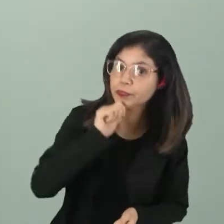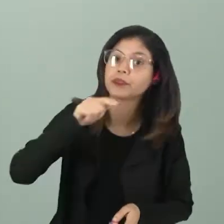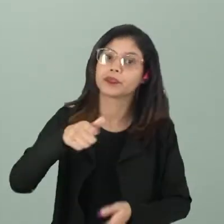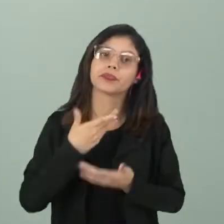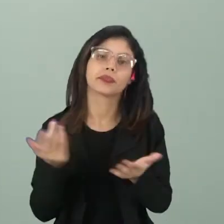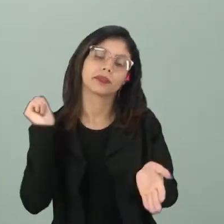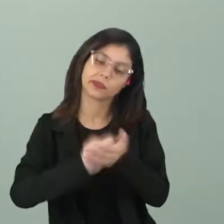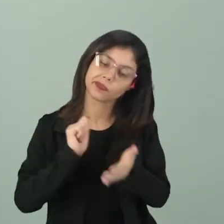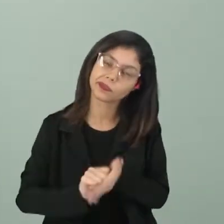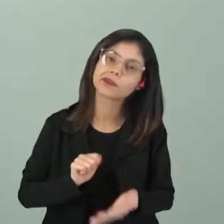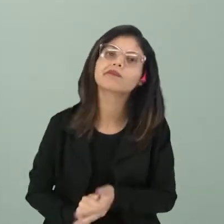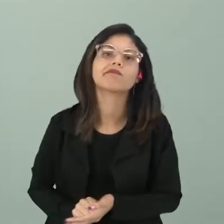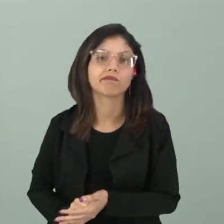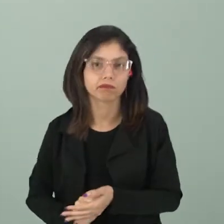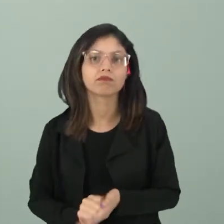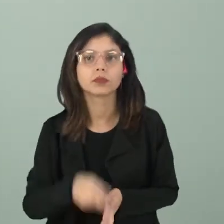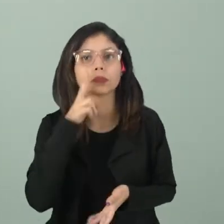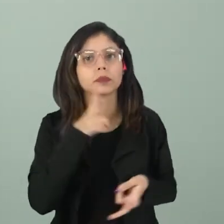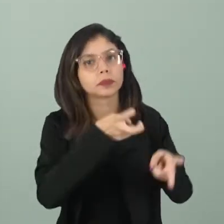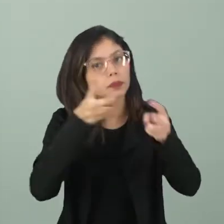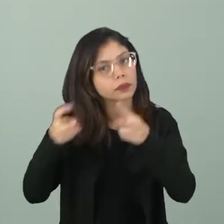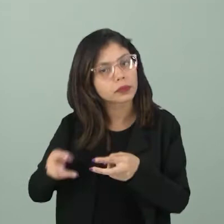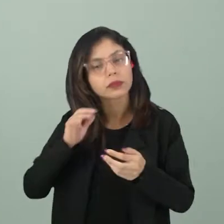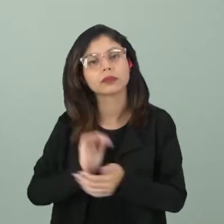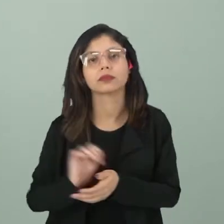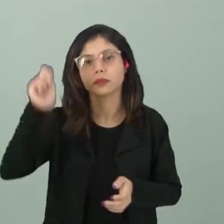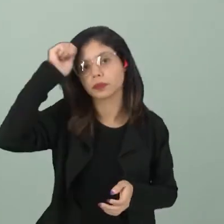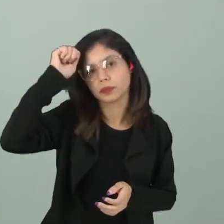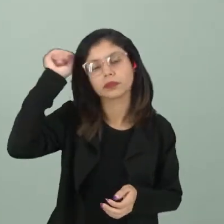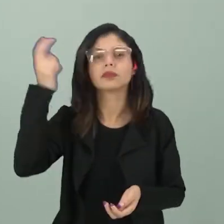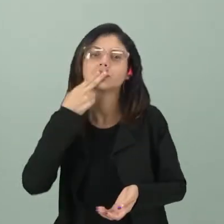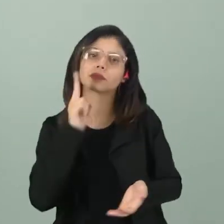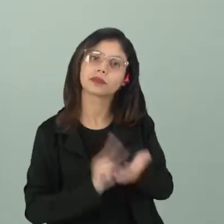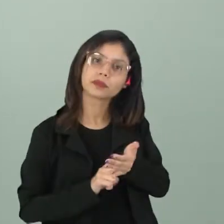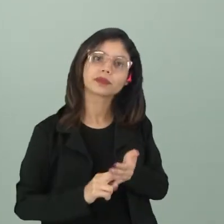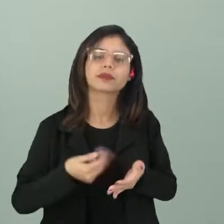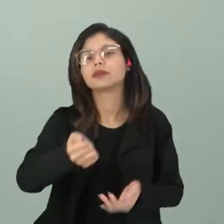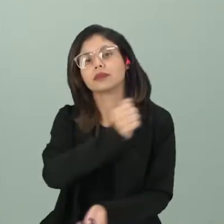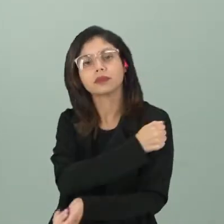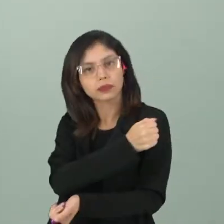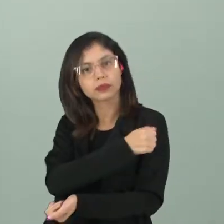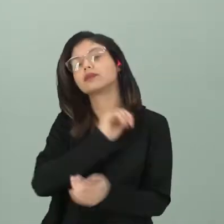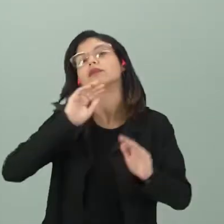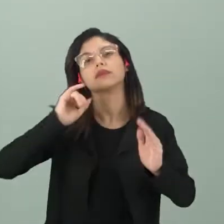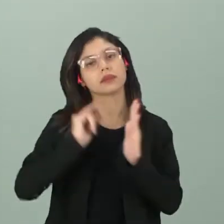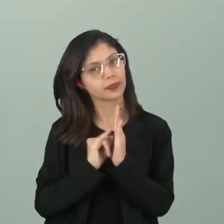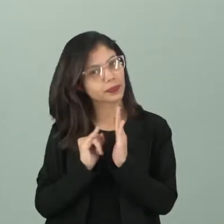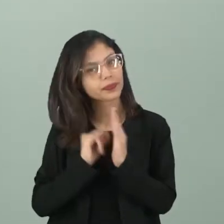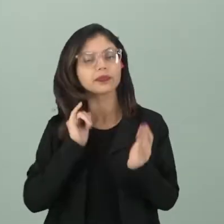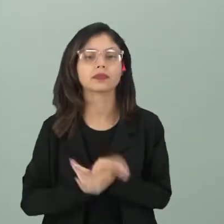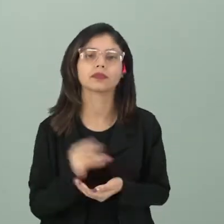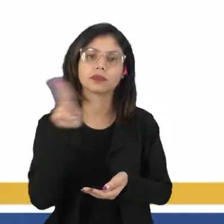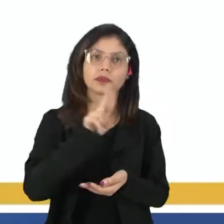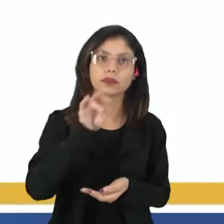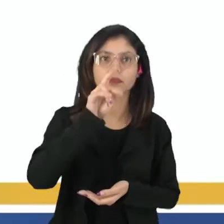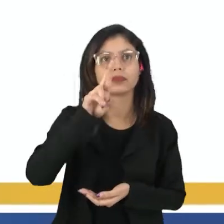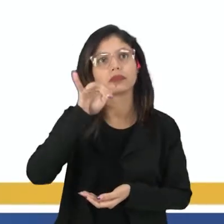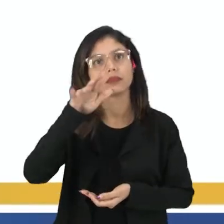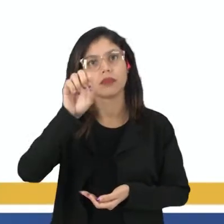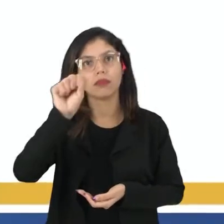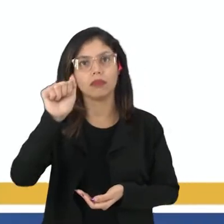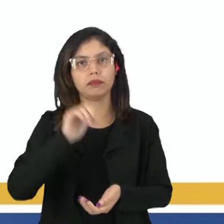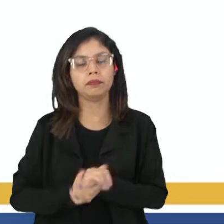nós temos a assinatura. A gente percebe que a autora da carta é uma aluna da instituição. Aí a gente percebe o nome dela, que é